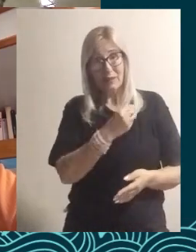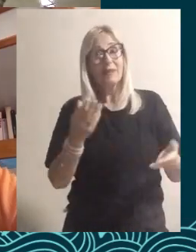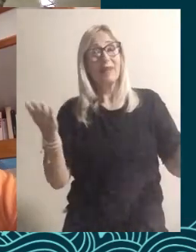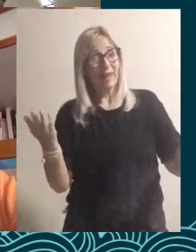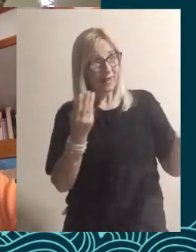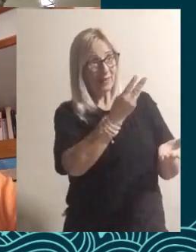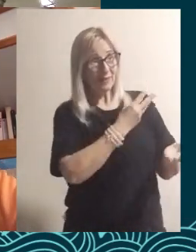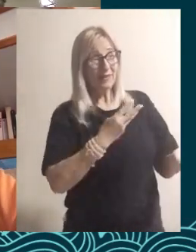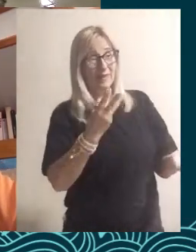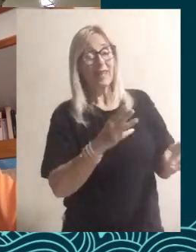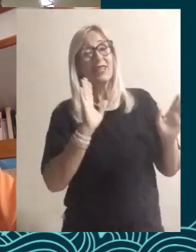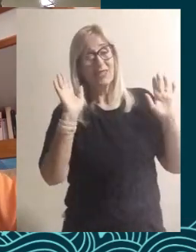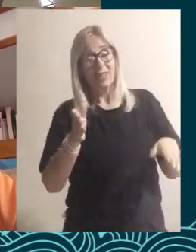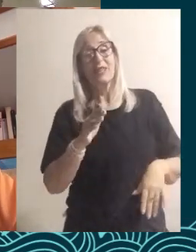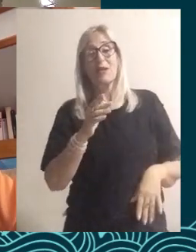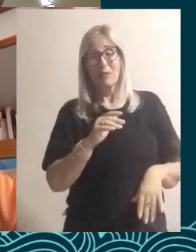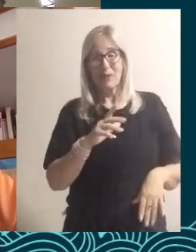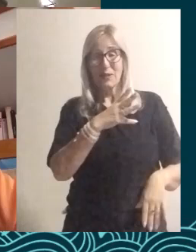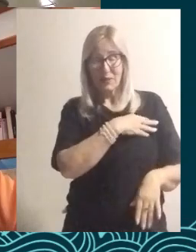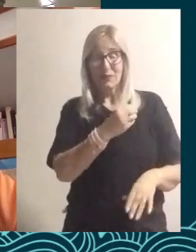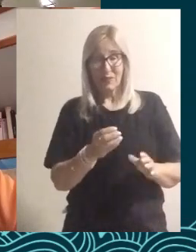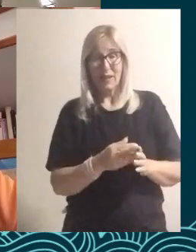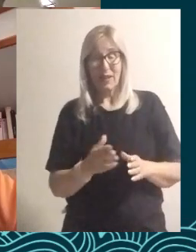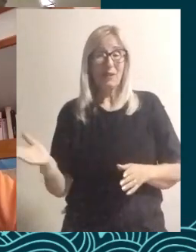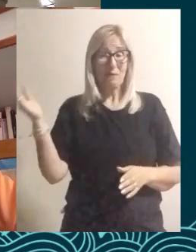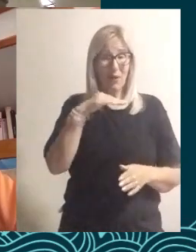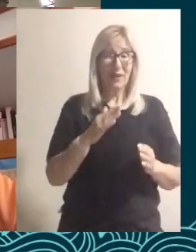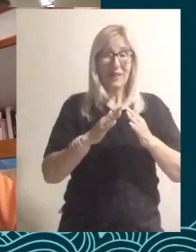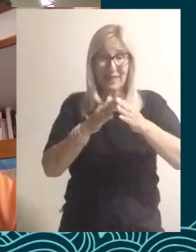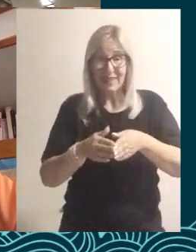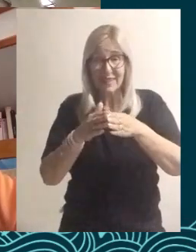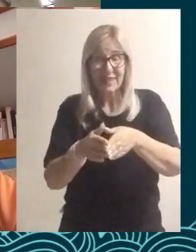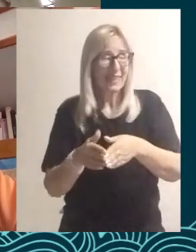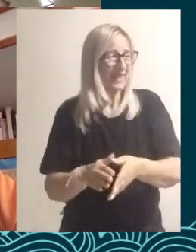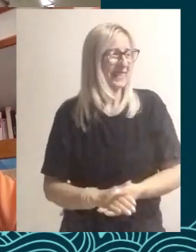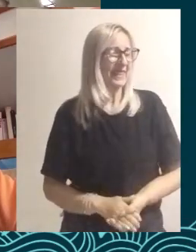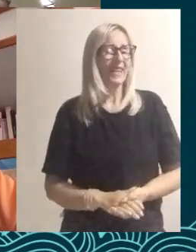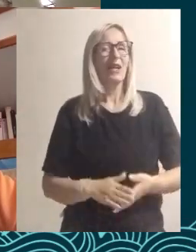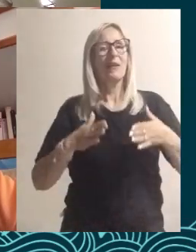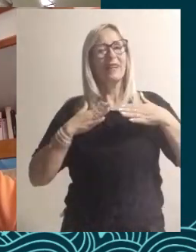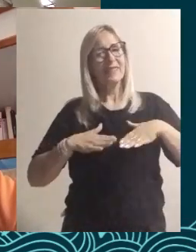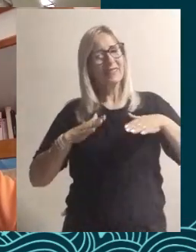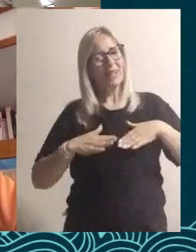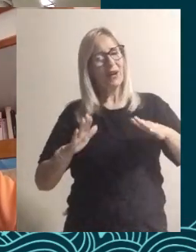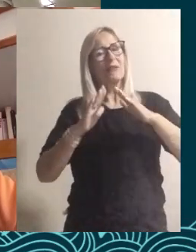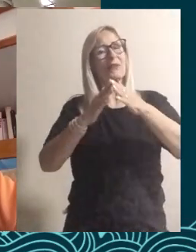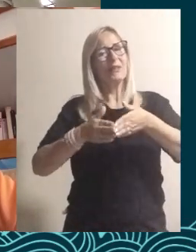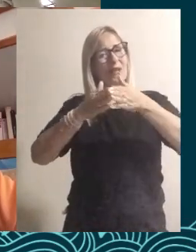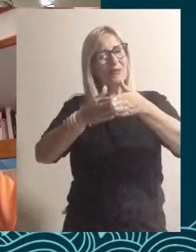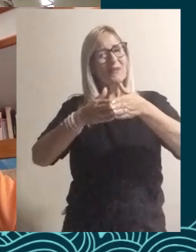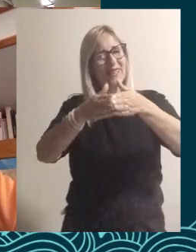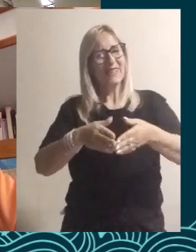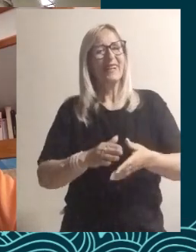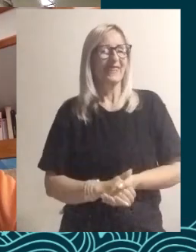falar. é? Pois Já podemos. é, você Então, sabe. Eu acho que Tamara. Novo vai ser mais projeto. tranquilo navegar do que eu ficar aqui,